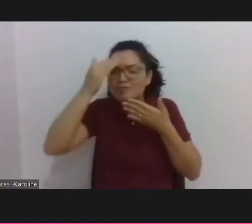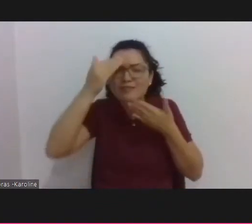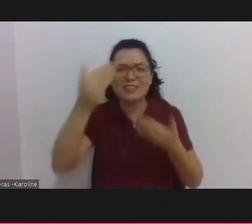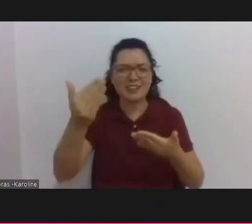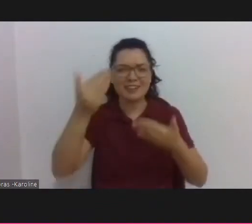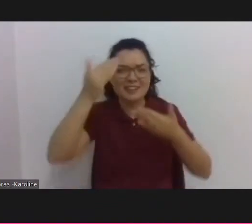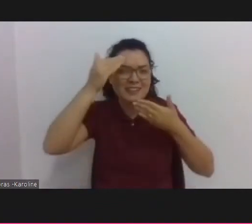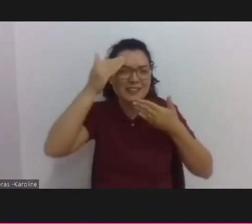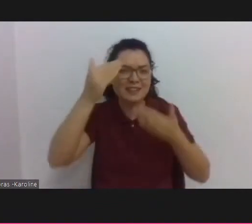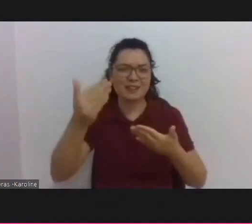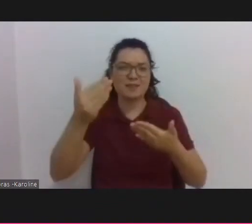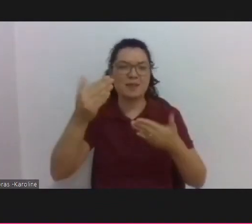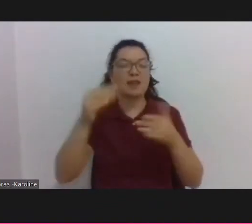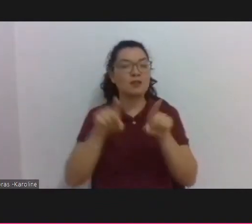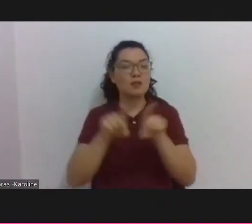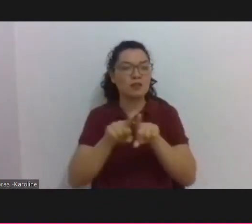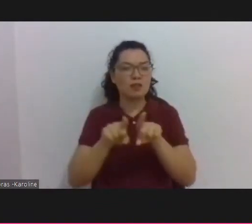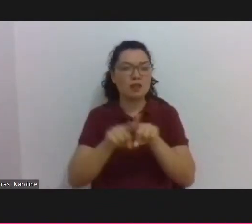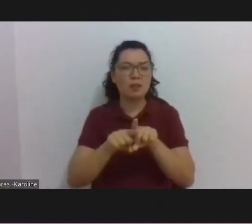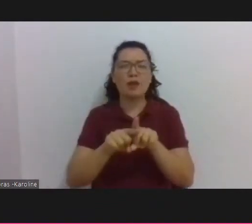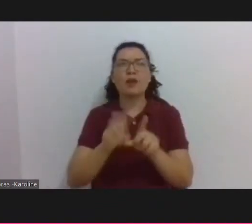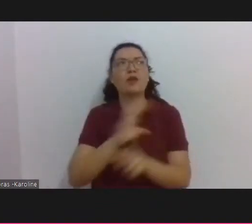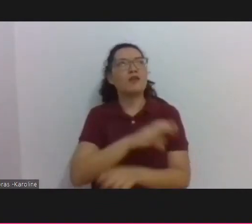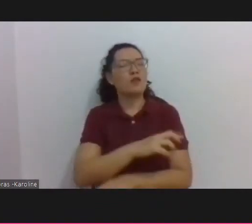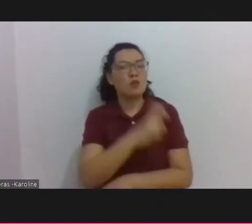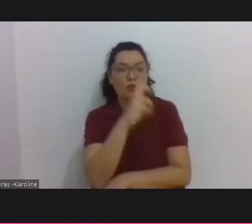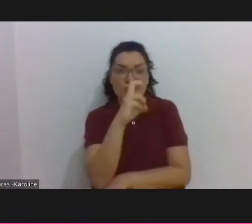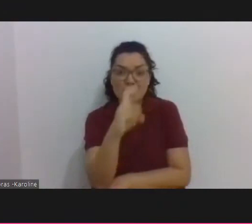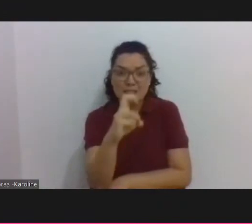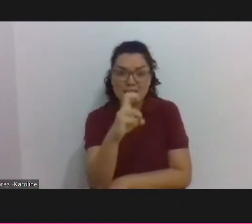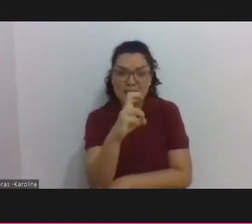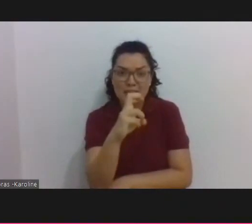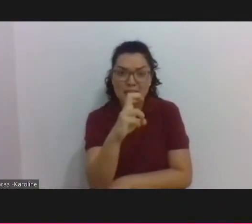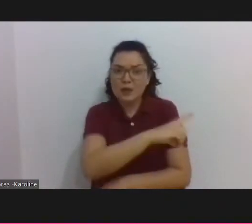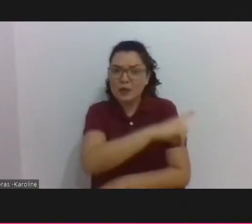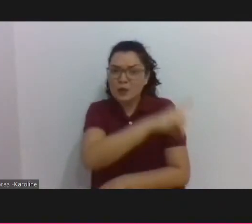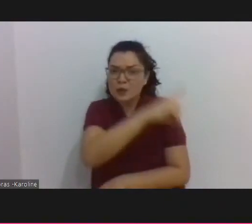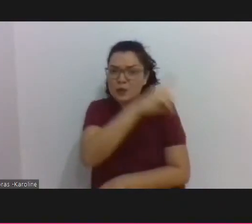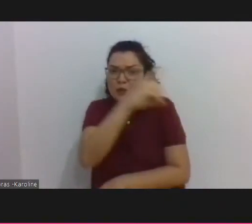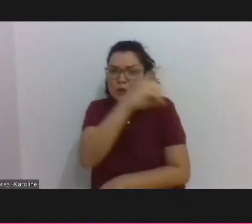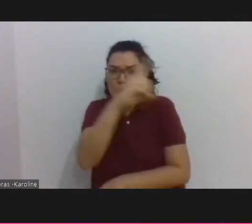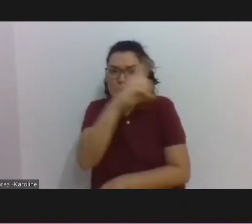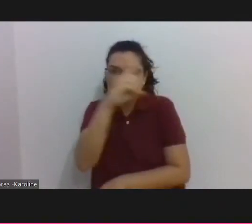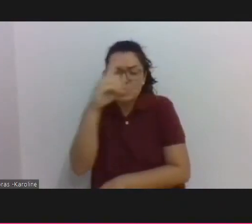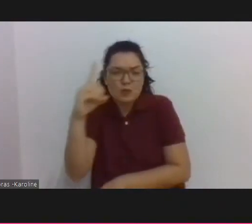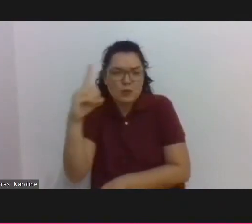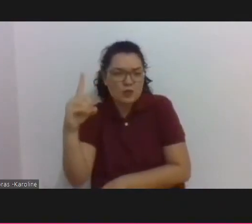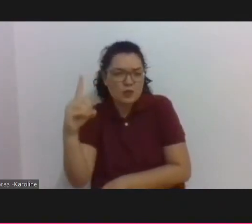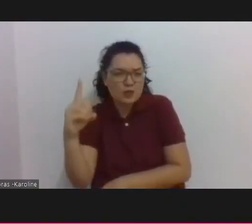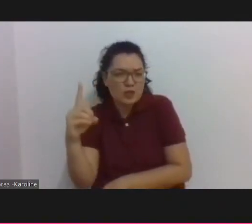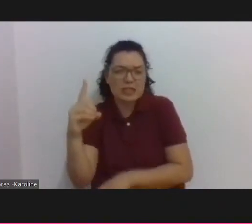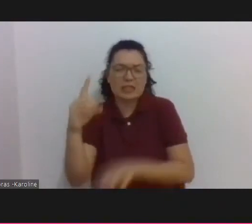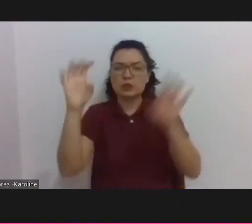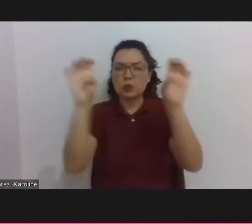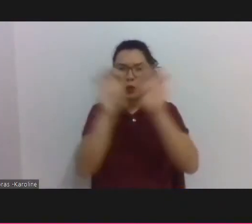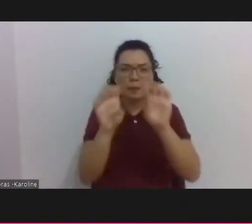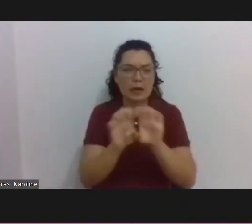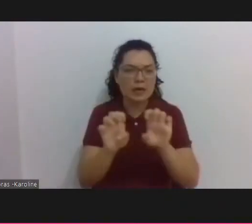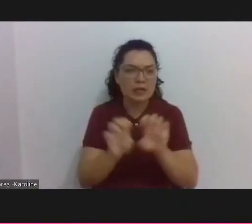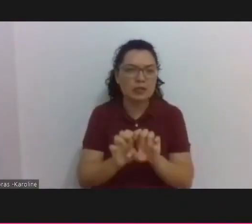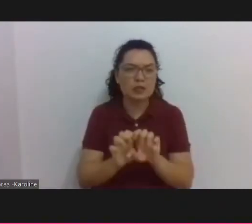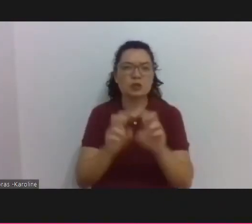Ao todo, foram 5 dias de encontro com uma surpreendente grade de atividades ofertada pela manhã, tarde e